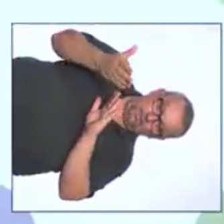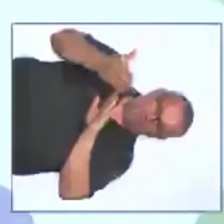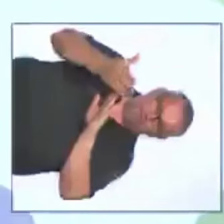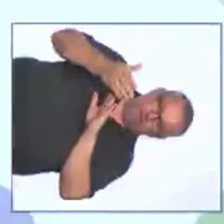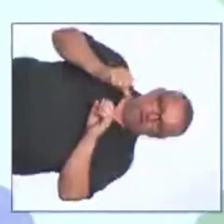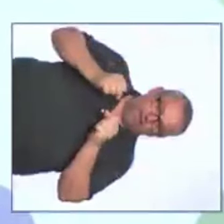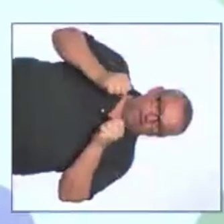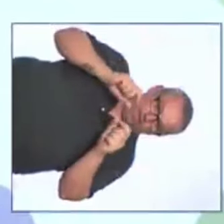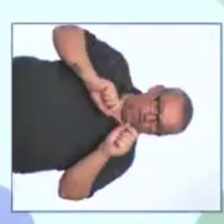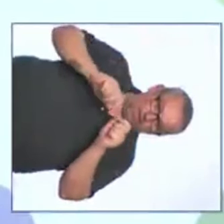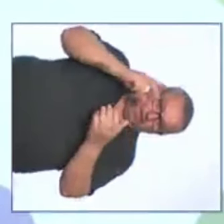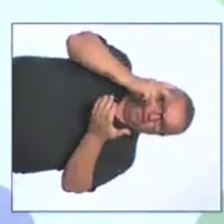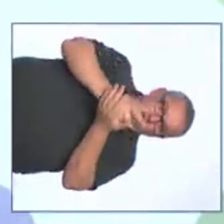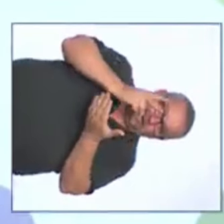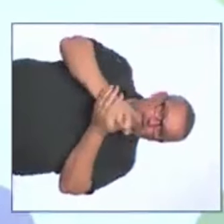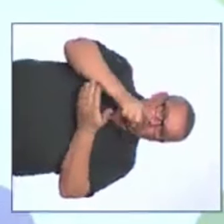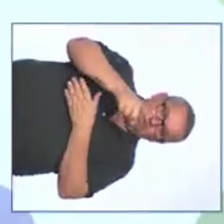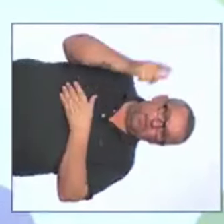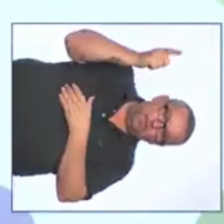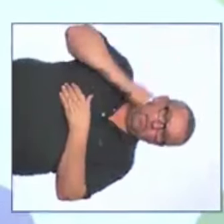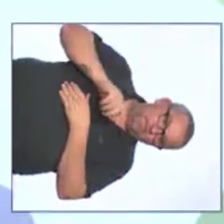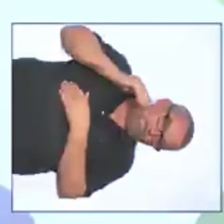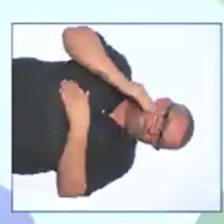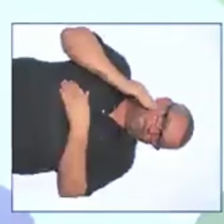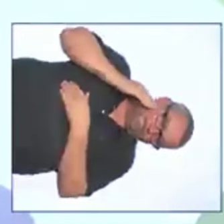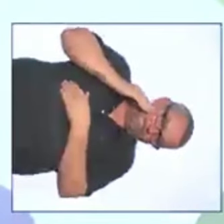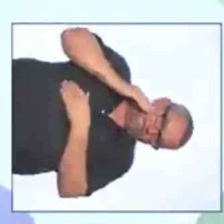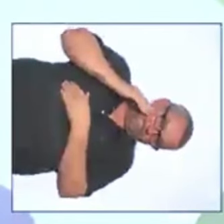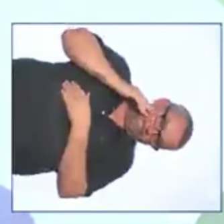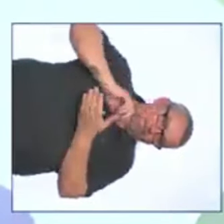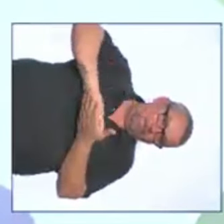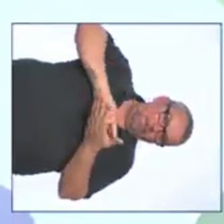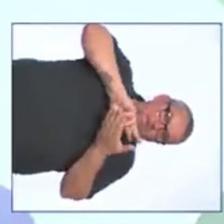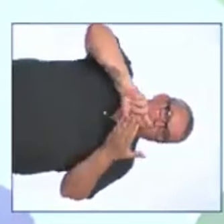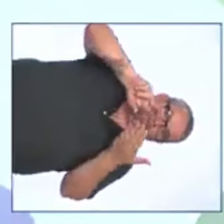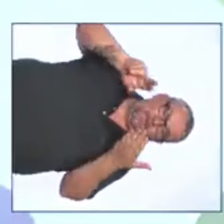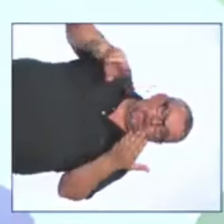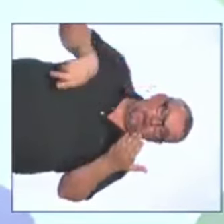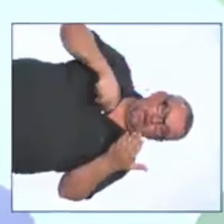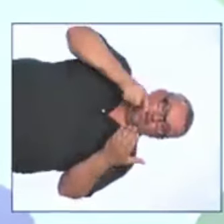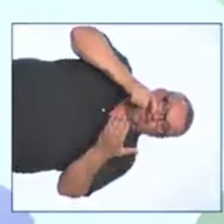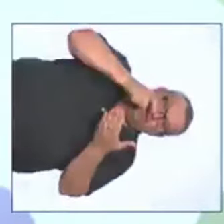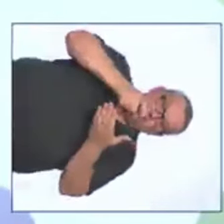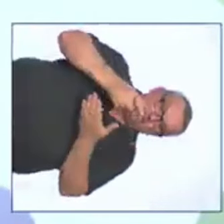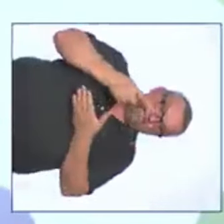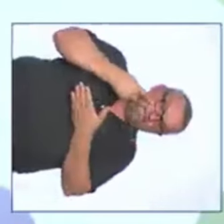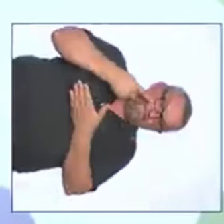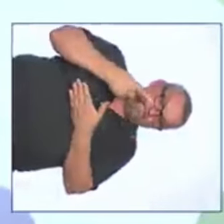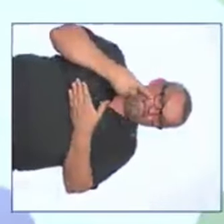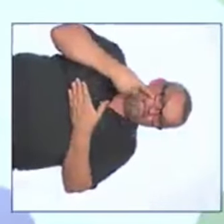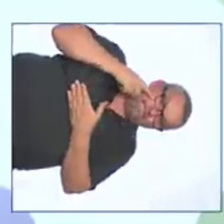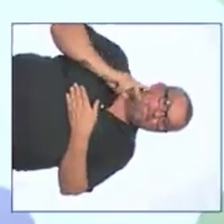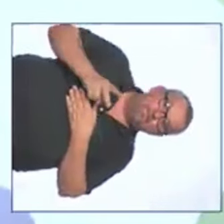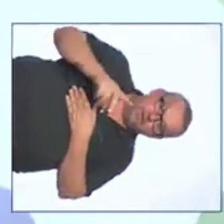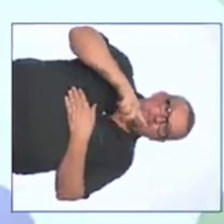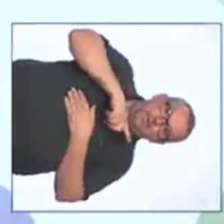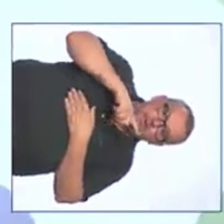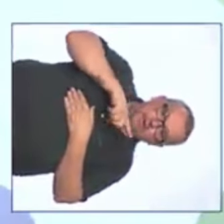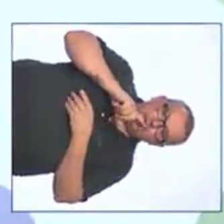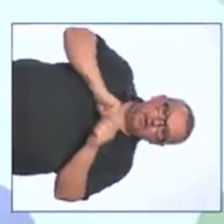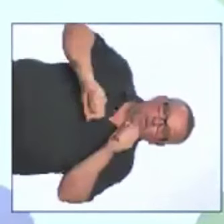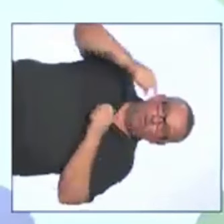reforçando é sempre para vocês entenderem que indiferente do que vocês observarem vocês sempre tem que